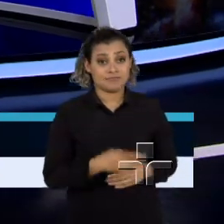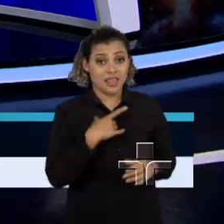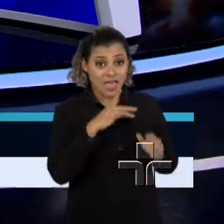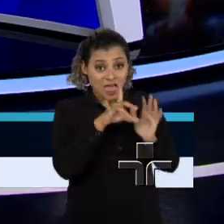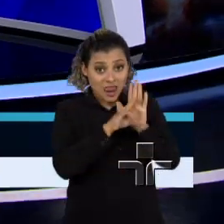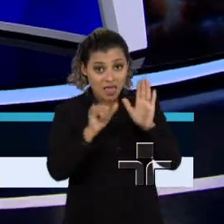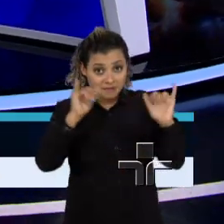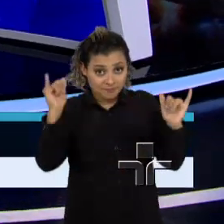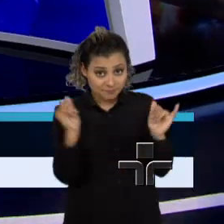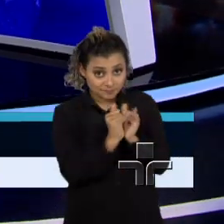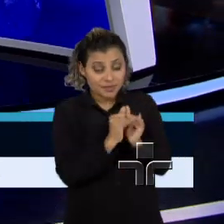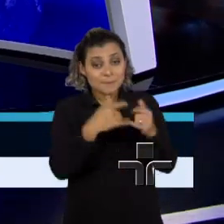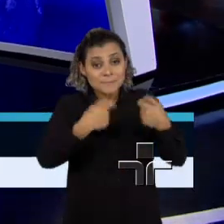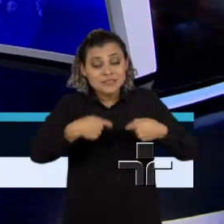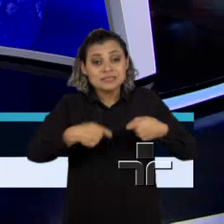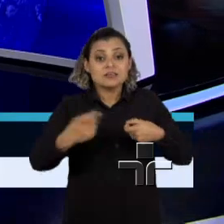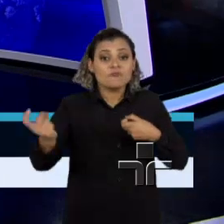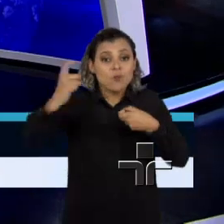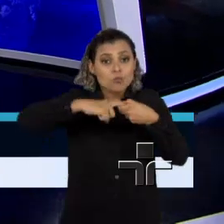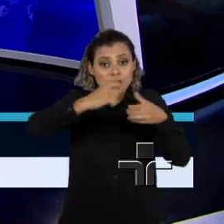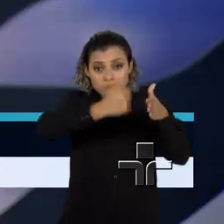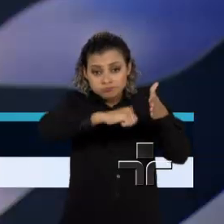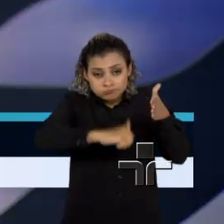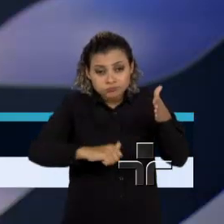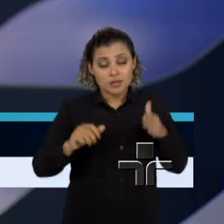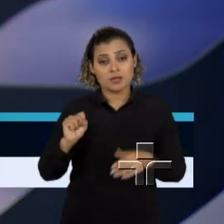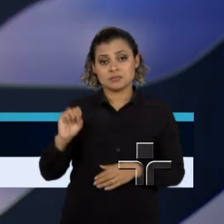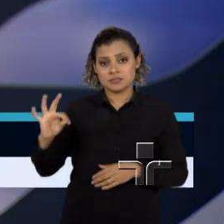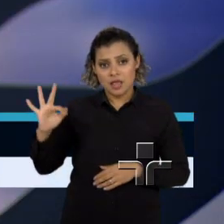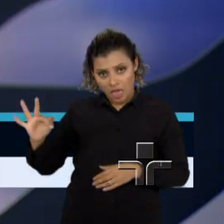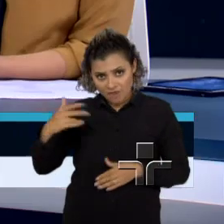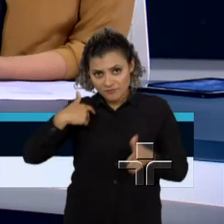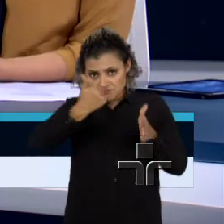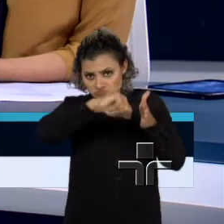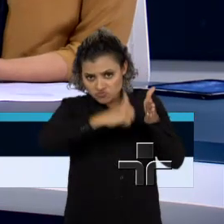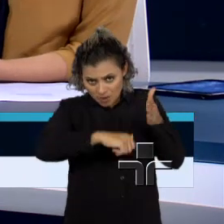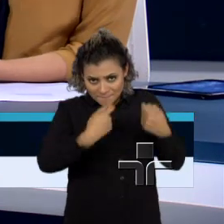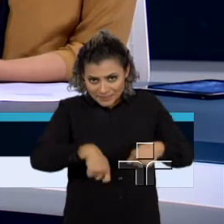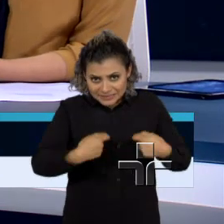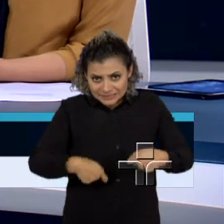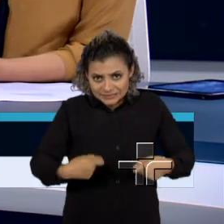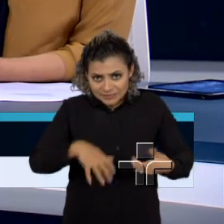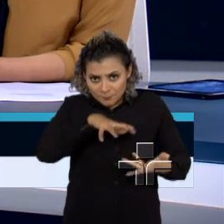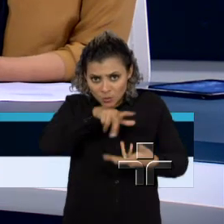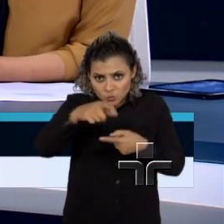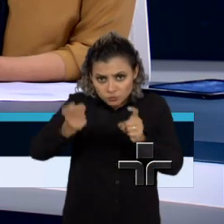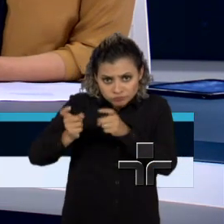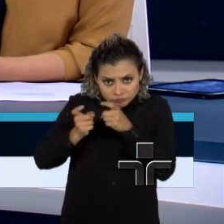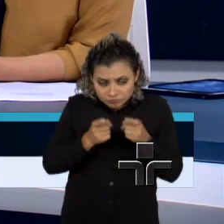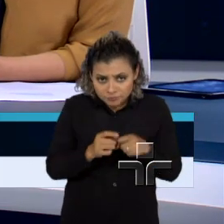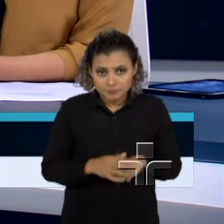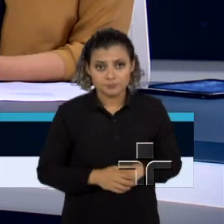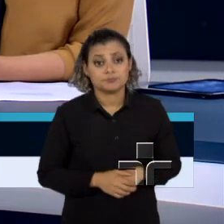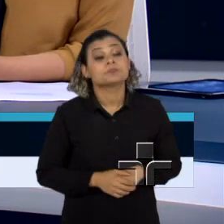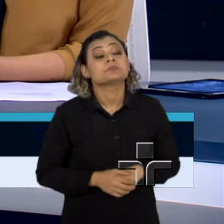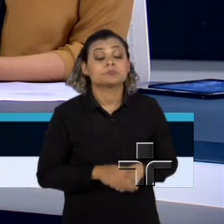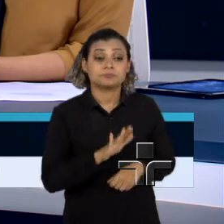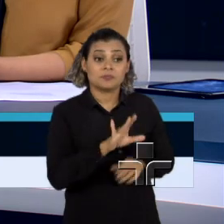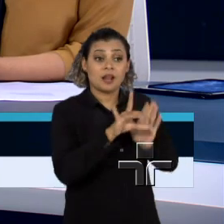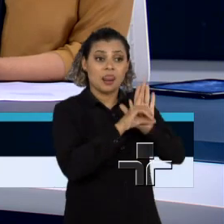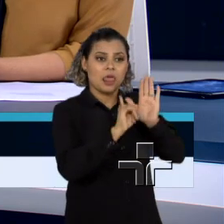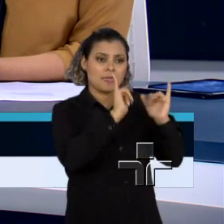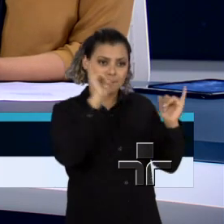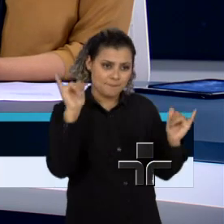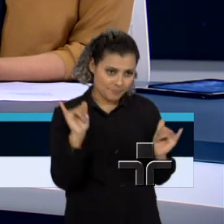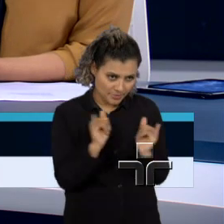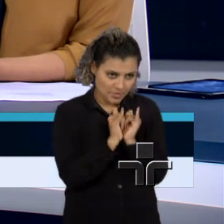ser reinterpretada, deveria voltar para o STF e ser revisada a partir das convenções internacionais? Olha, a lei de anistia ela